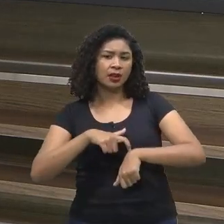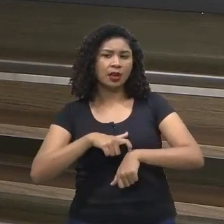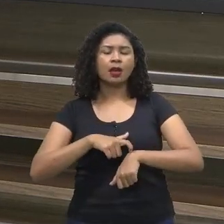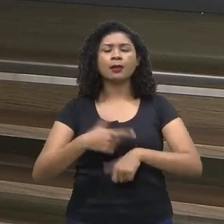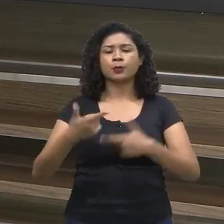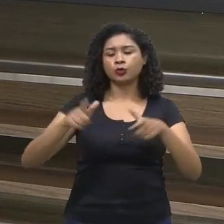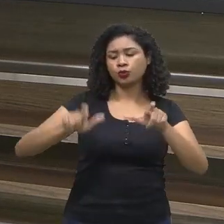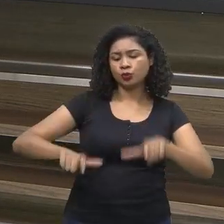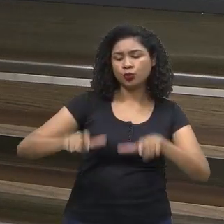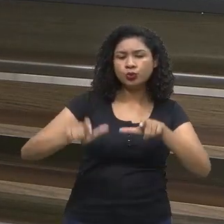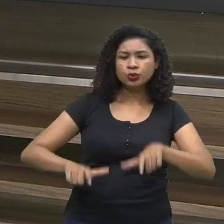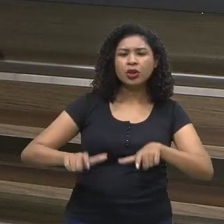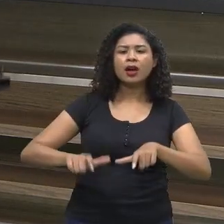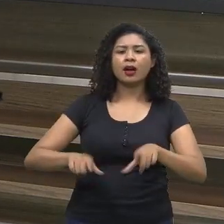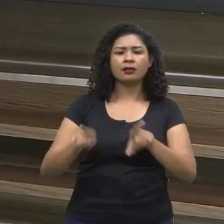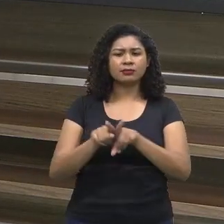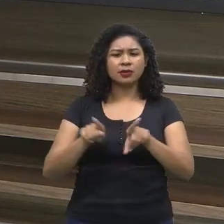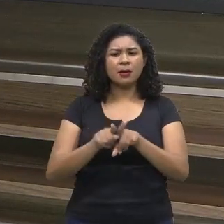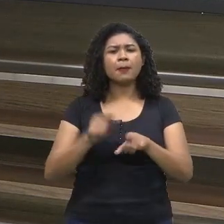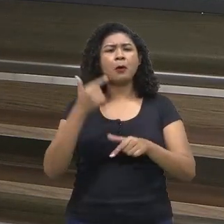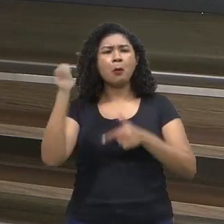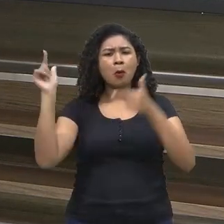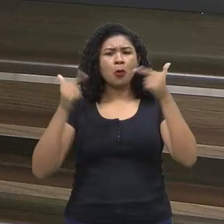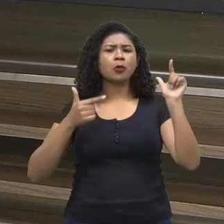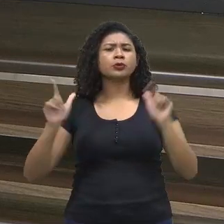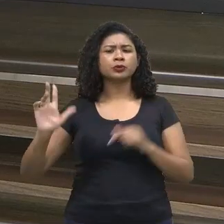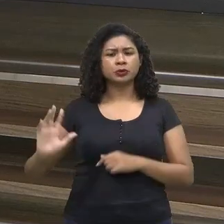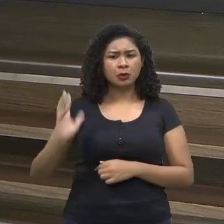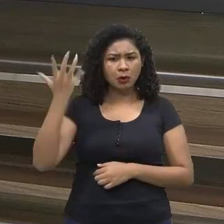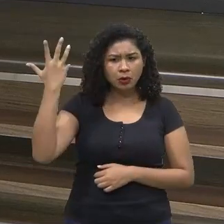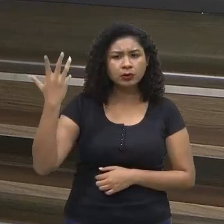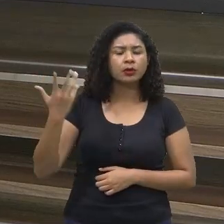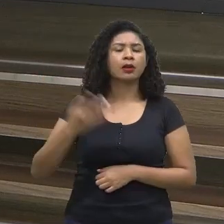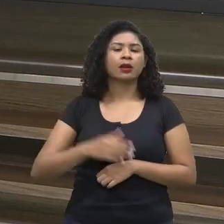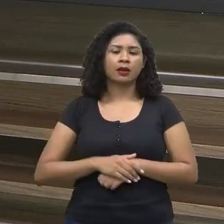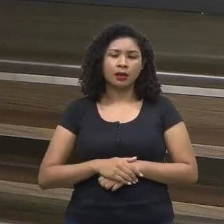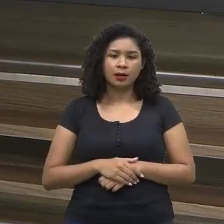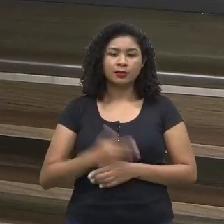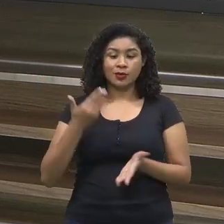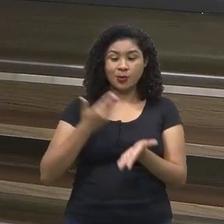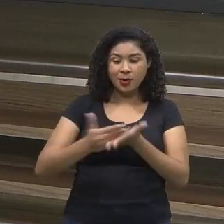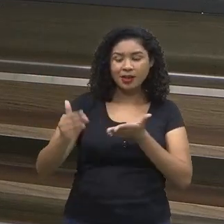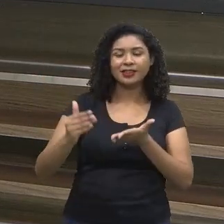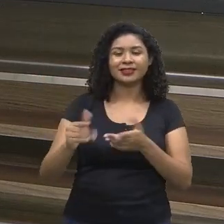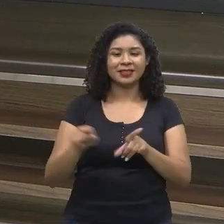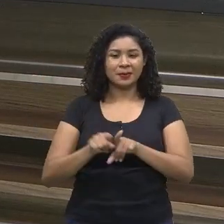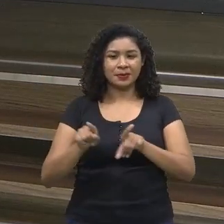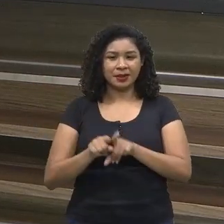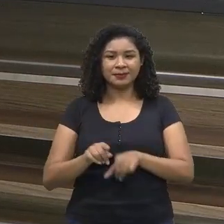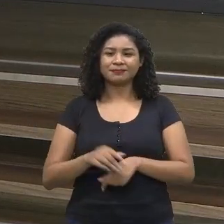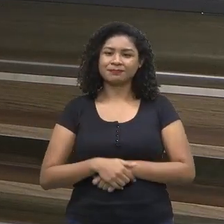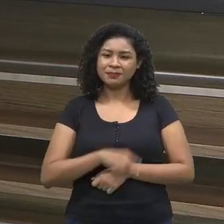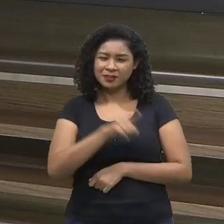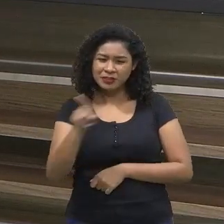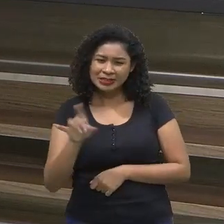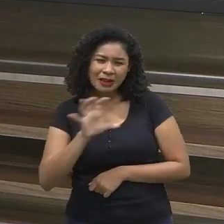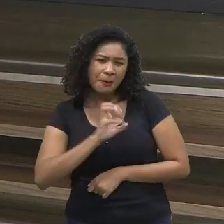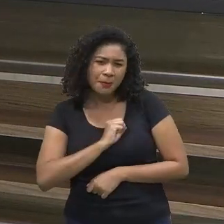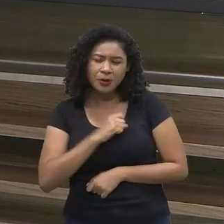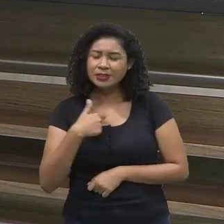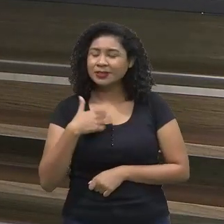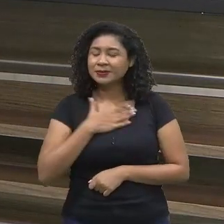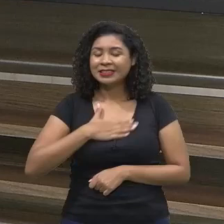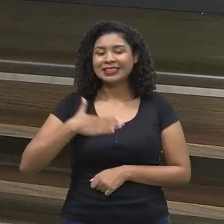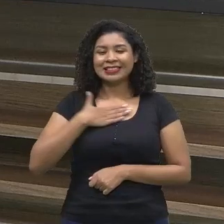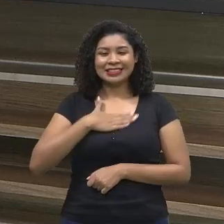no espaço e outras circunstâncias, né? De origem, de causa, enfim. Amores da minha vida, prazer imenso estar aqui.